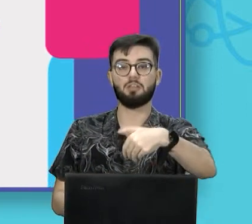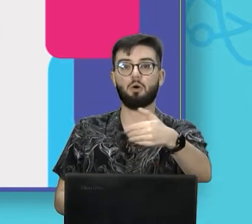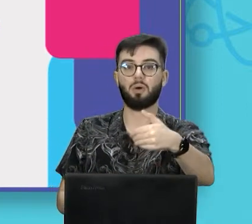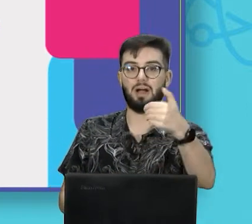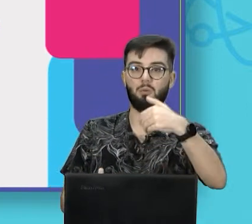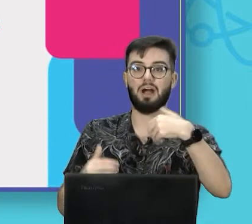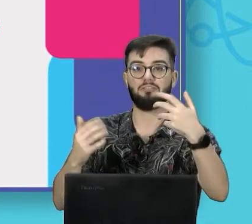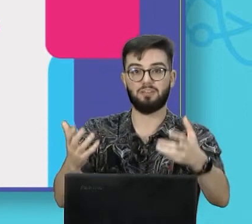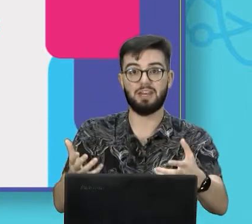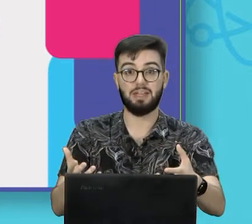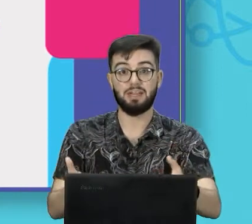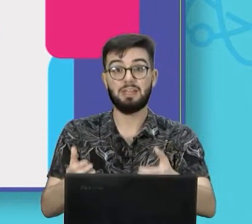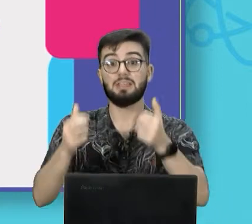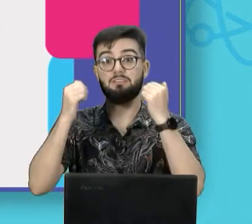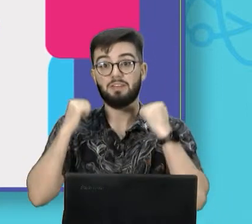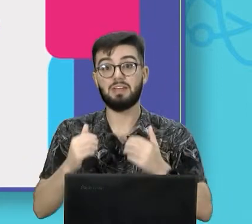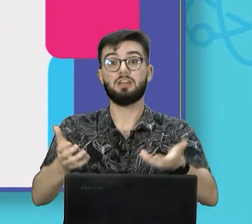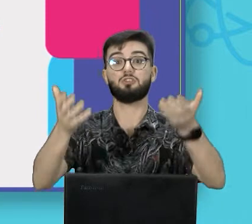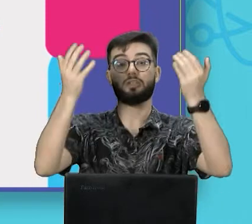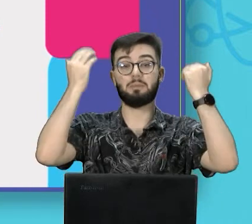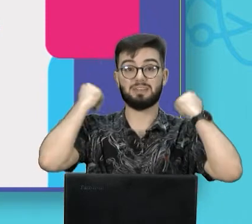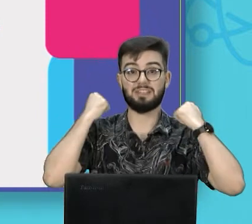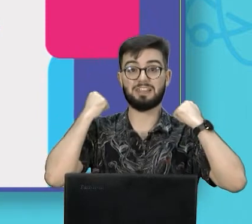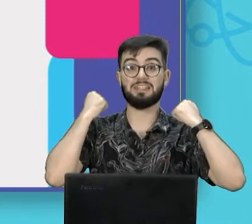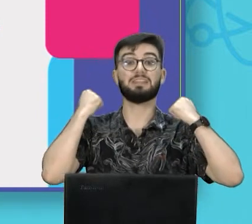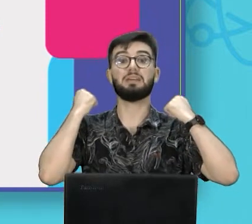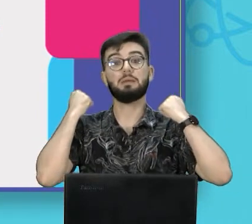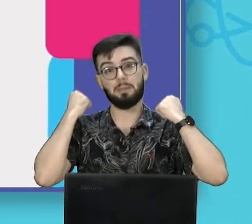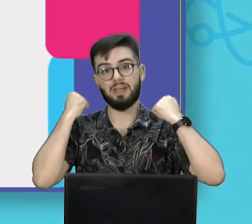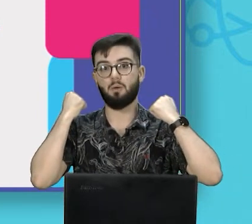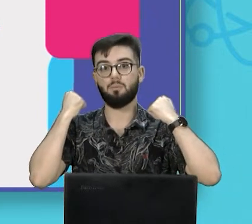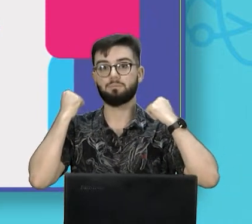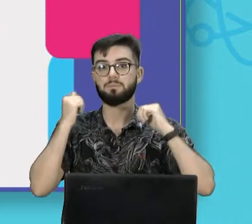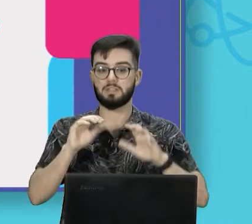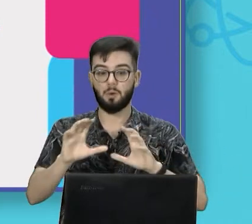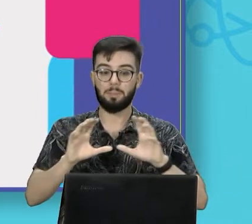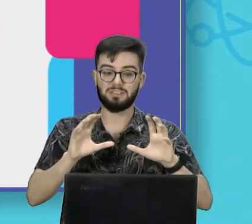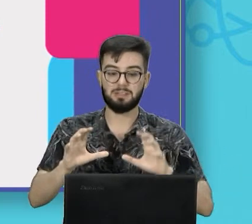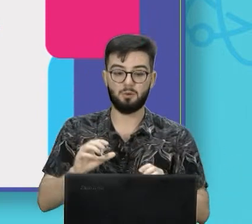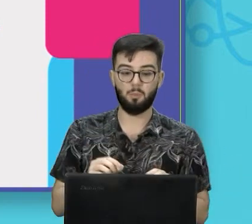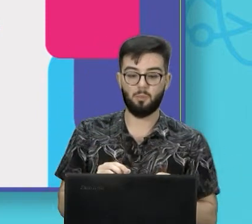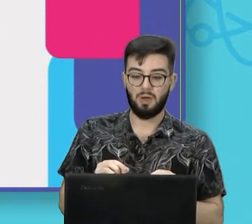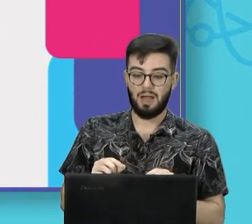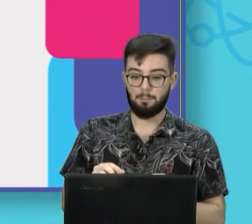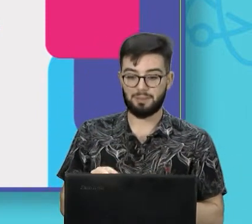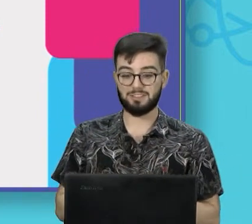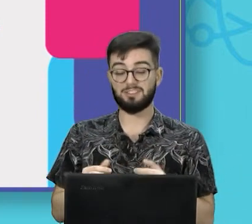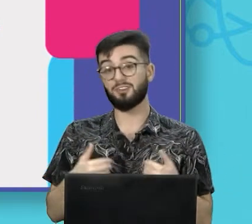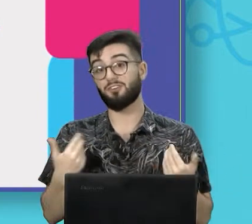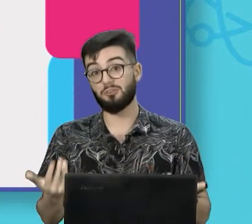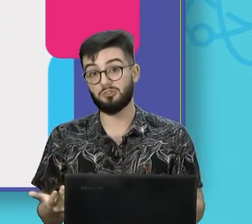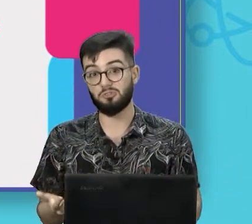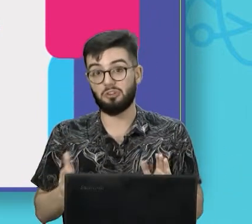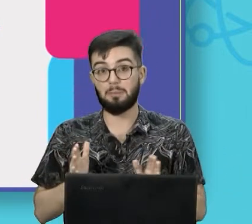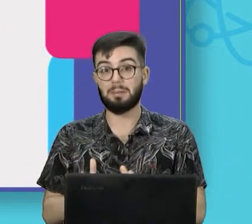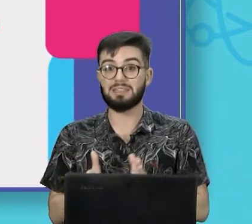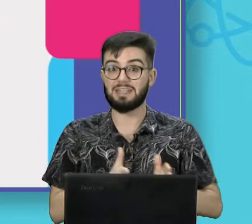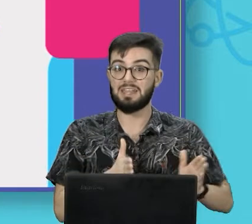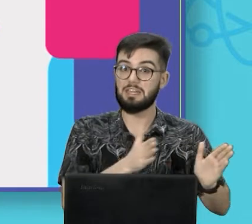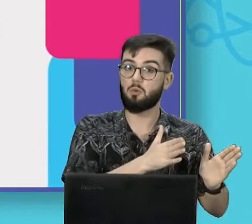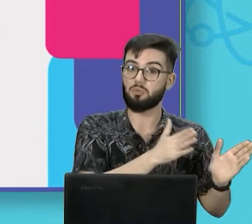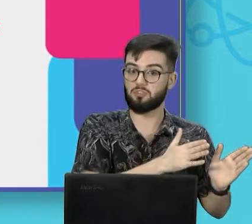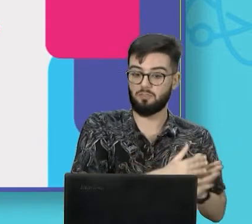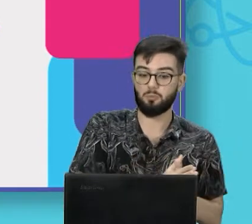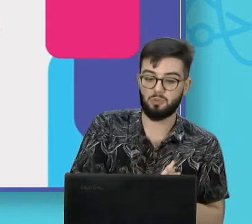primeiro presidente ligado ao café né que vem justamente dessa Elite Imperial então Perceba como apesar de ser a nova constituição